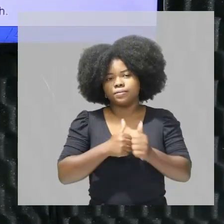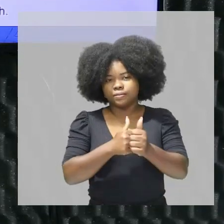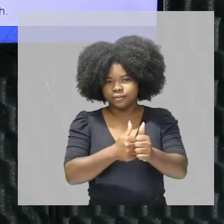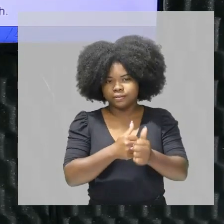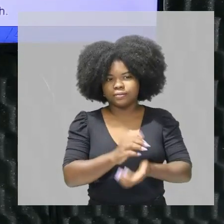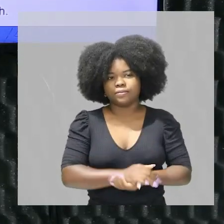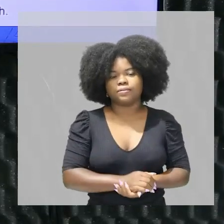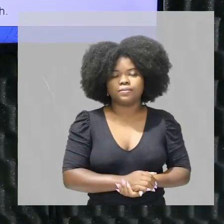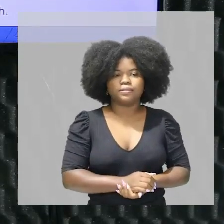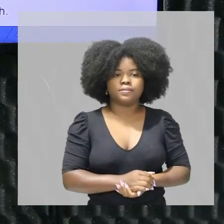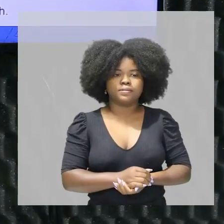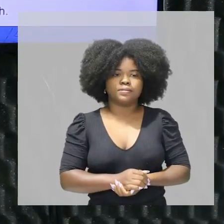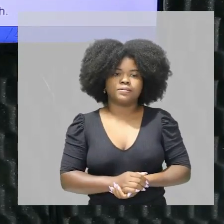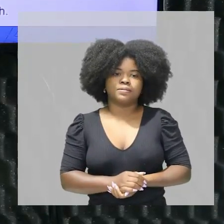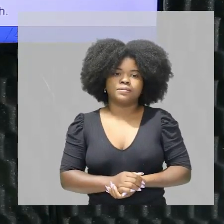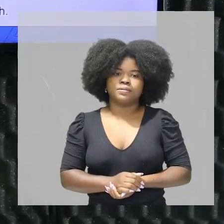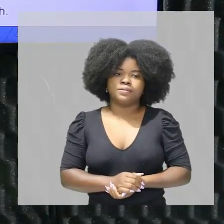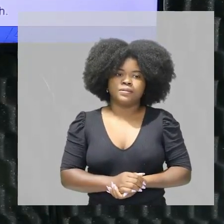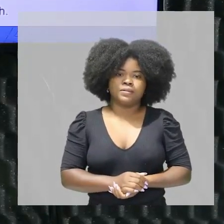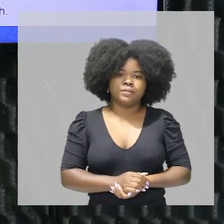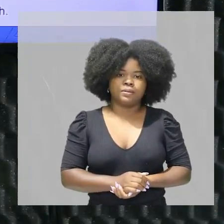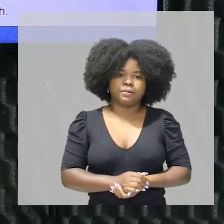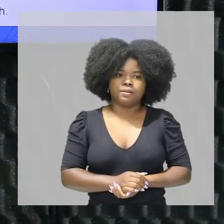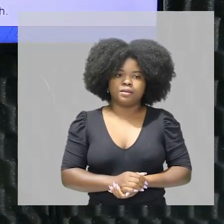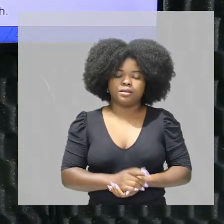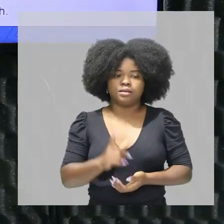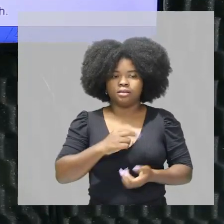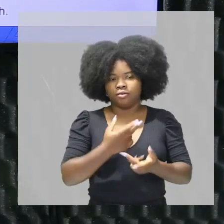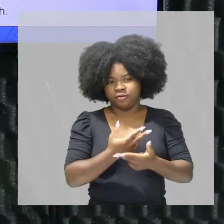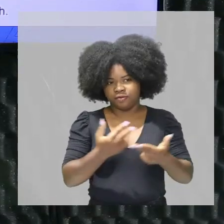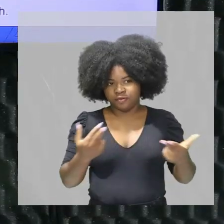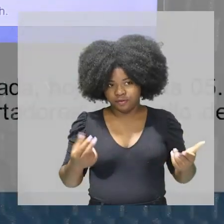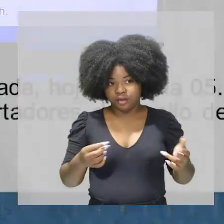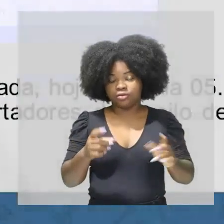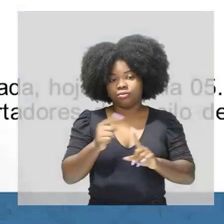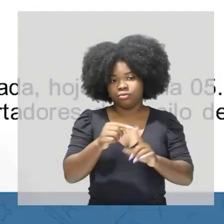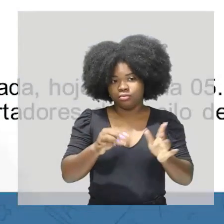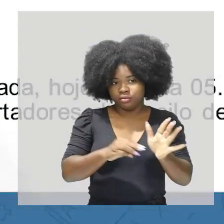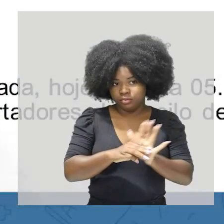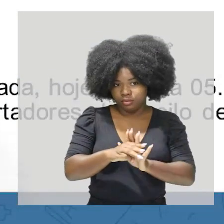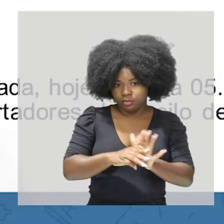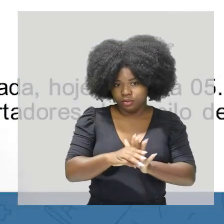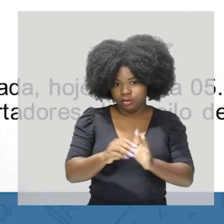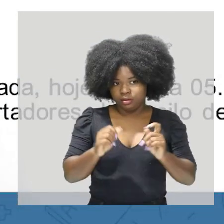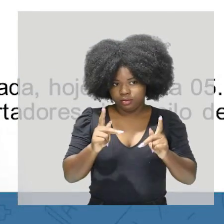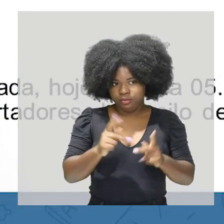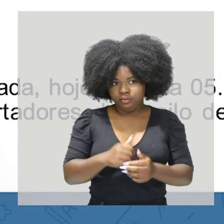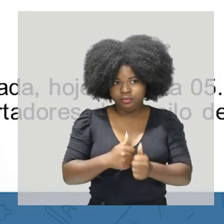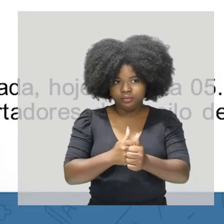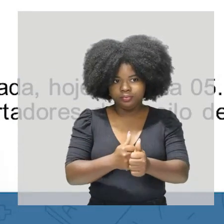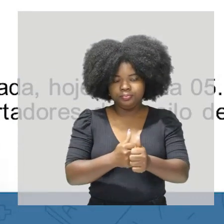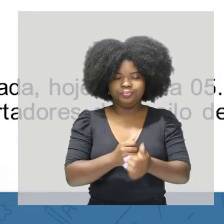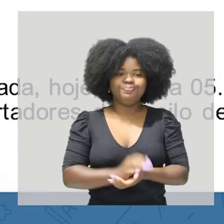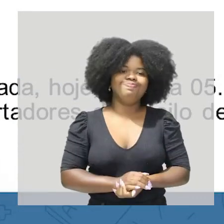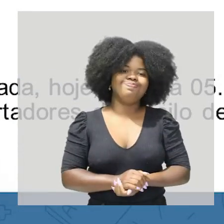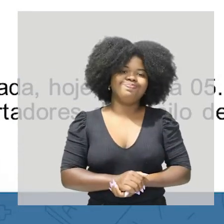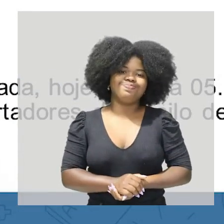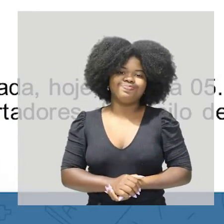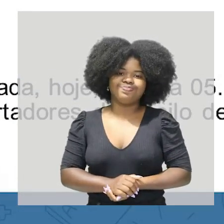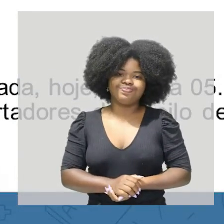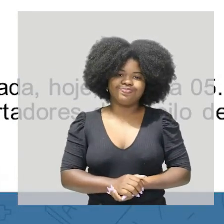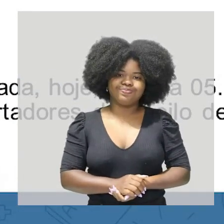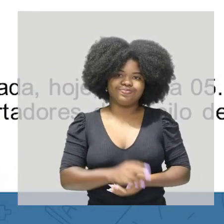temos uma questão aqui com vários métodos tanto indutivo como dedutivo examine os